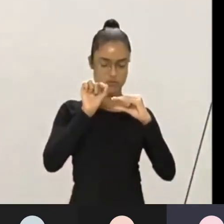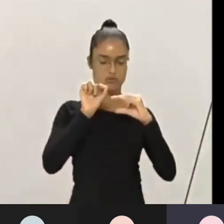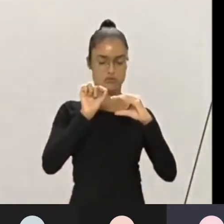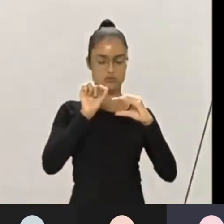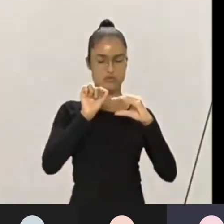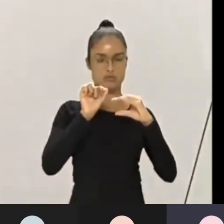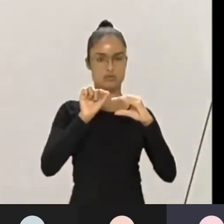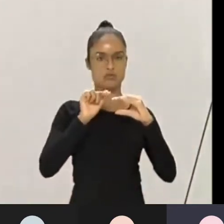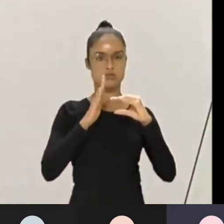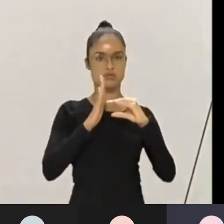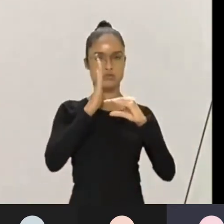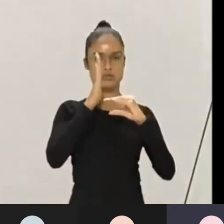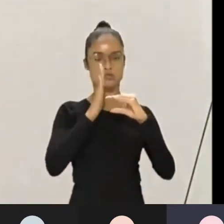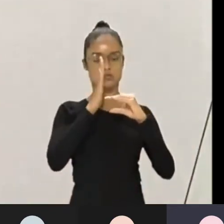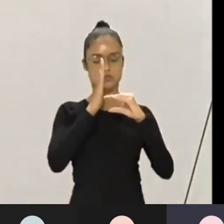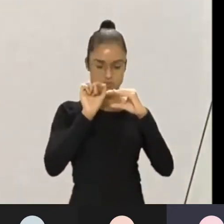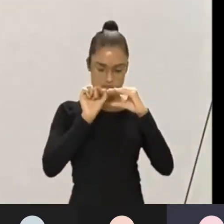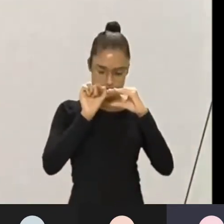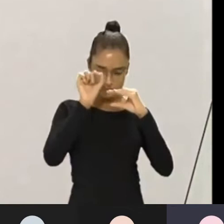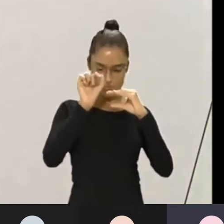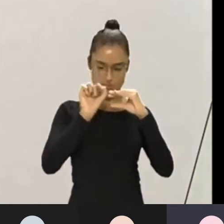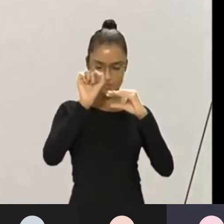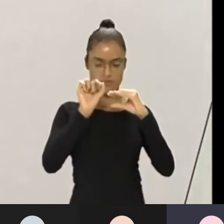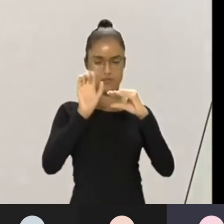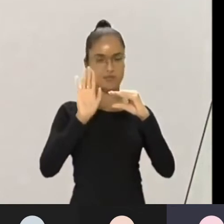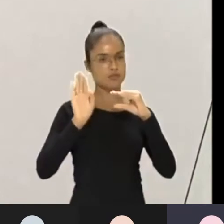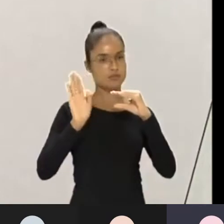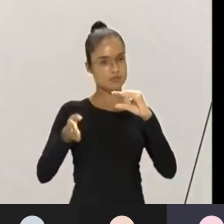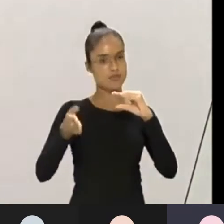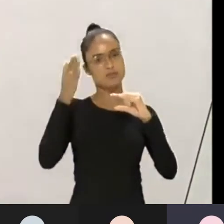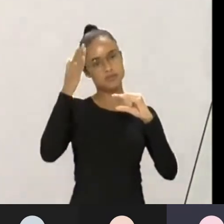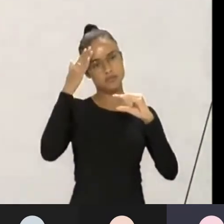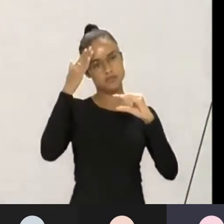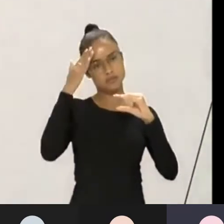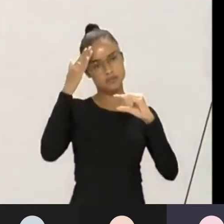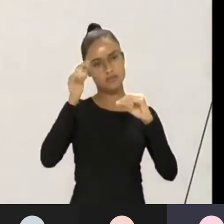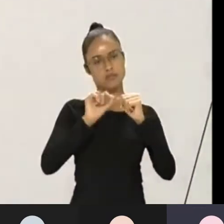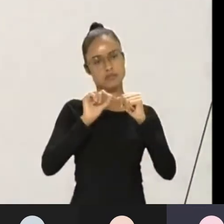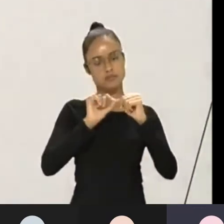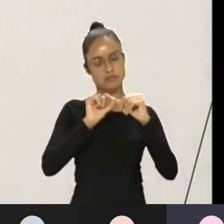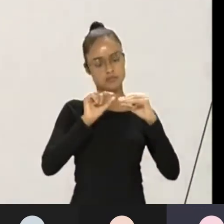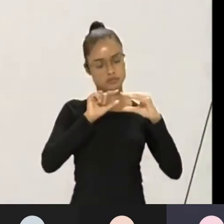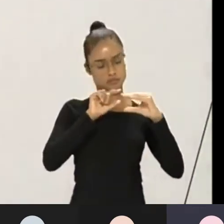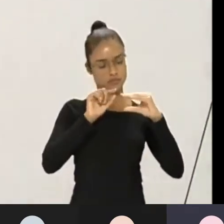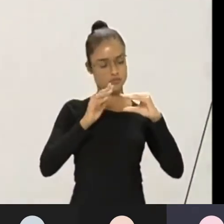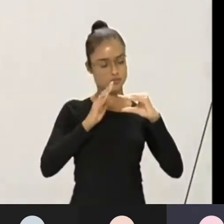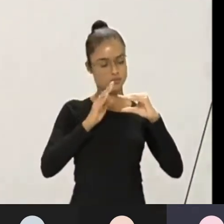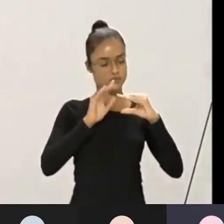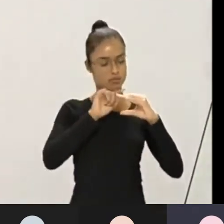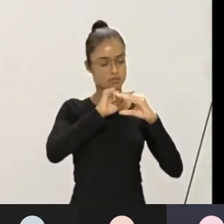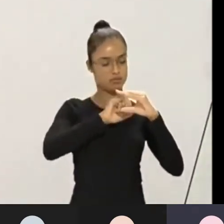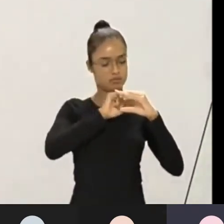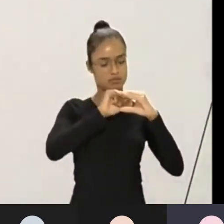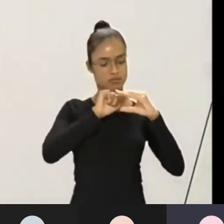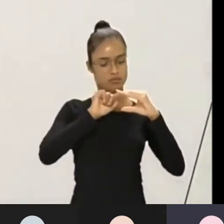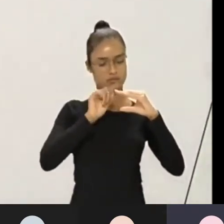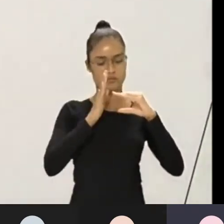E vou fazer um traçado mais forte já naquela projeção que eu fiz anteriormente. Então, eu tenho